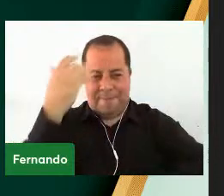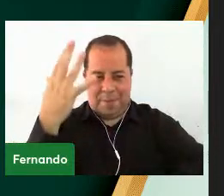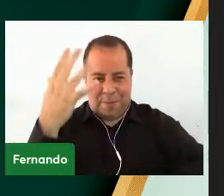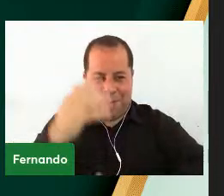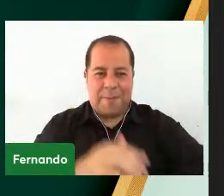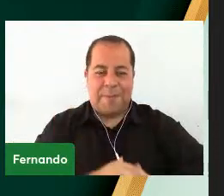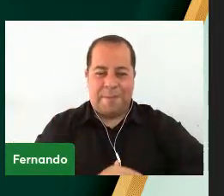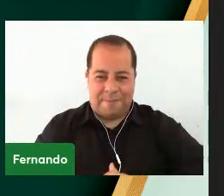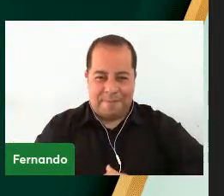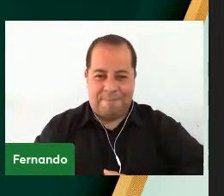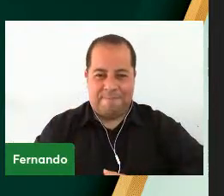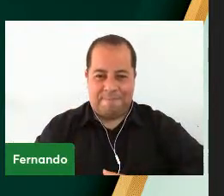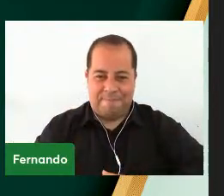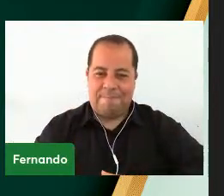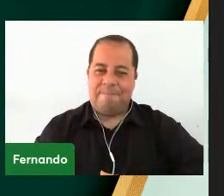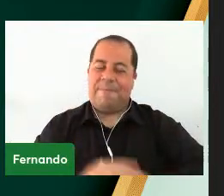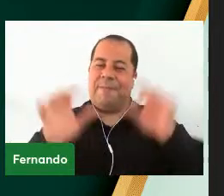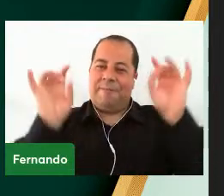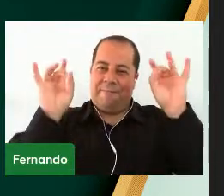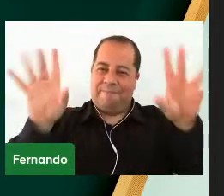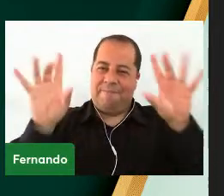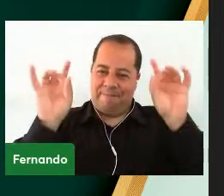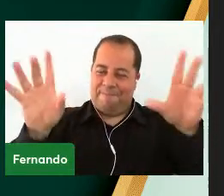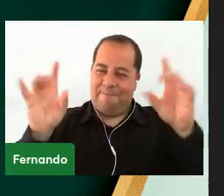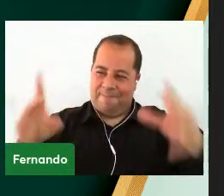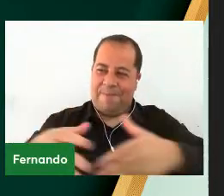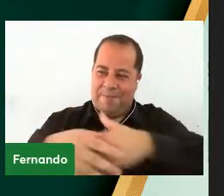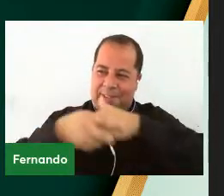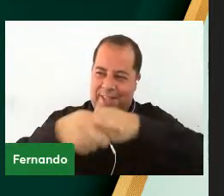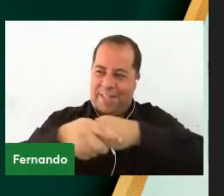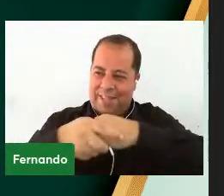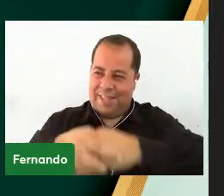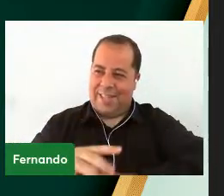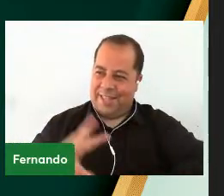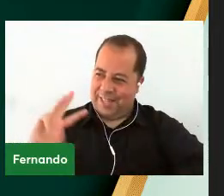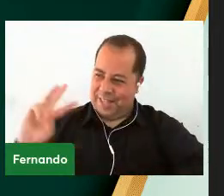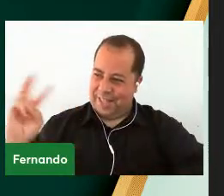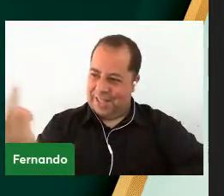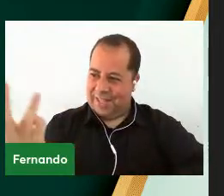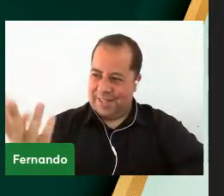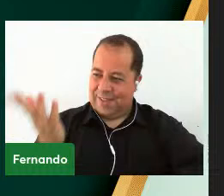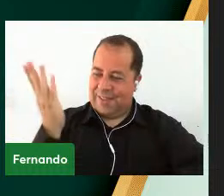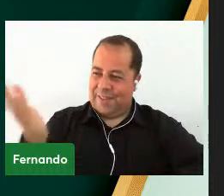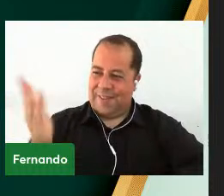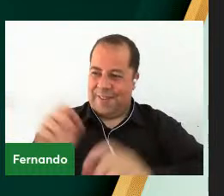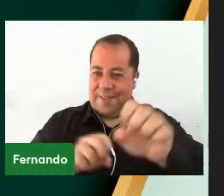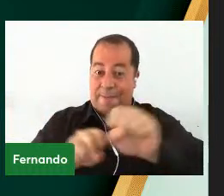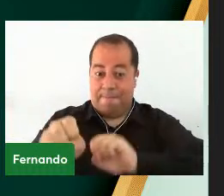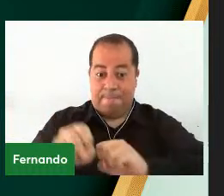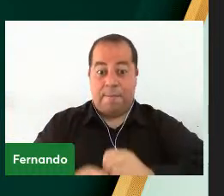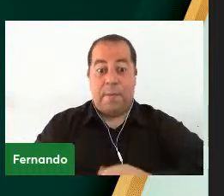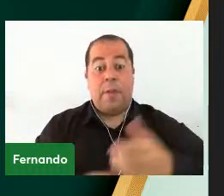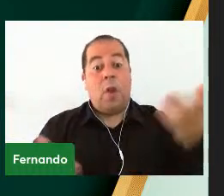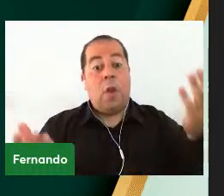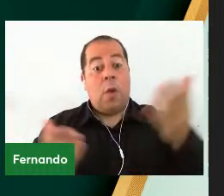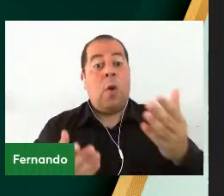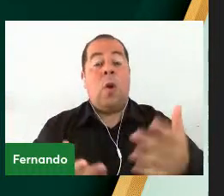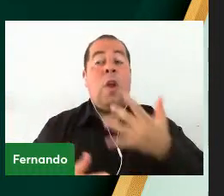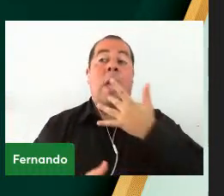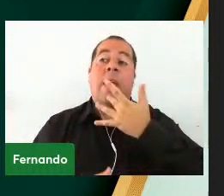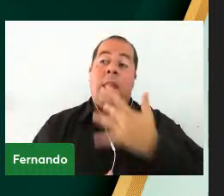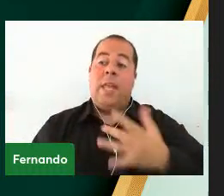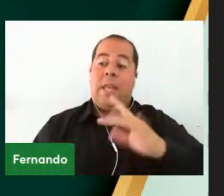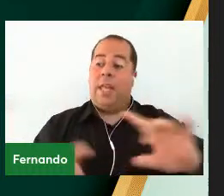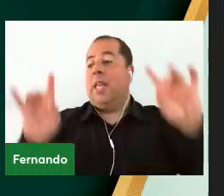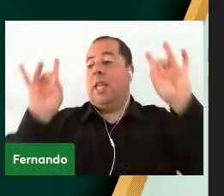De forma muito especial, cumprimento os nossos formandos. Vivemos hoje uma tarde especial para a